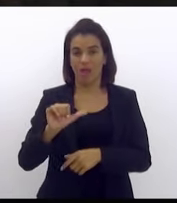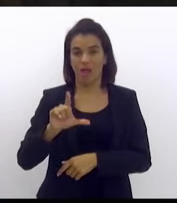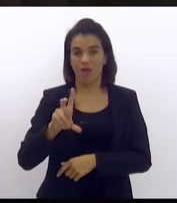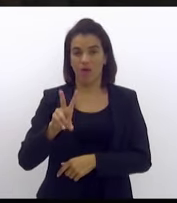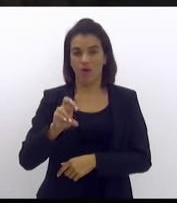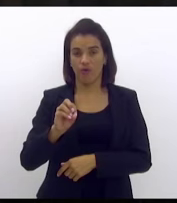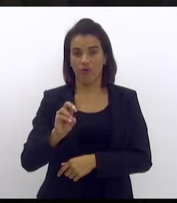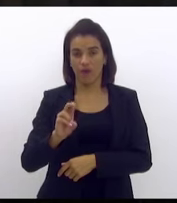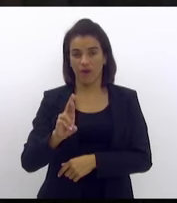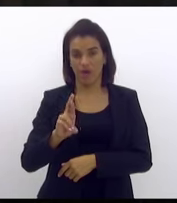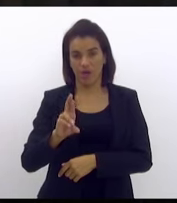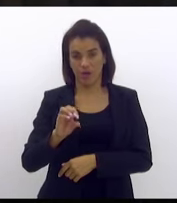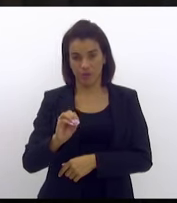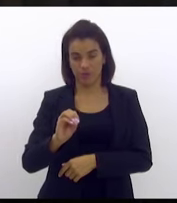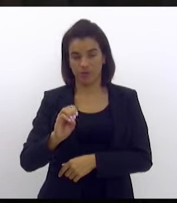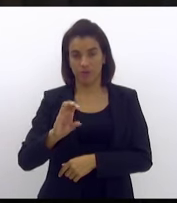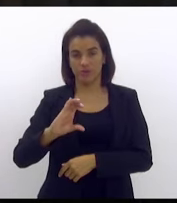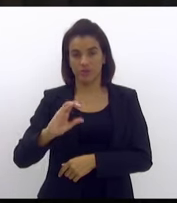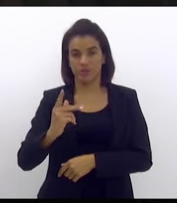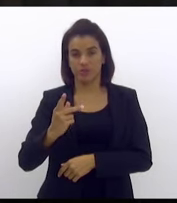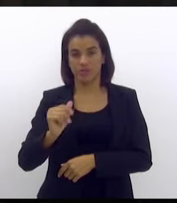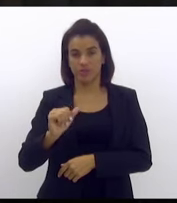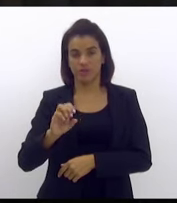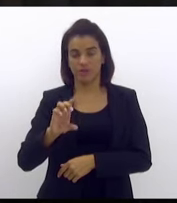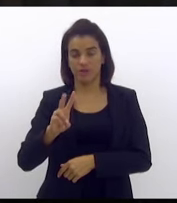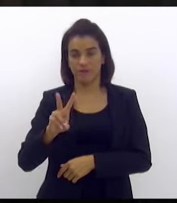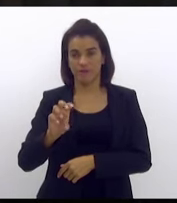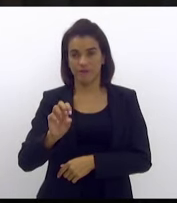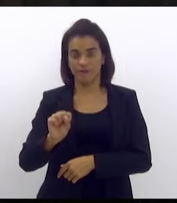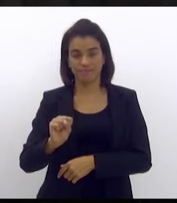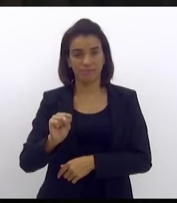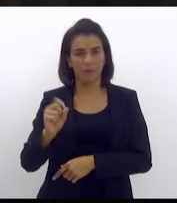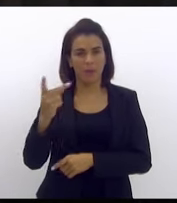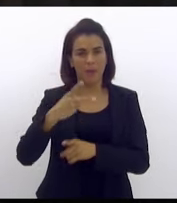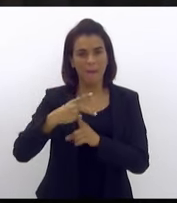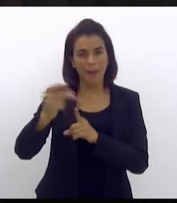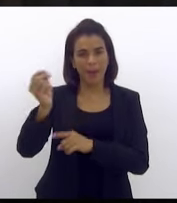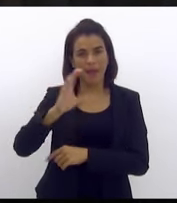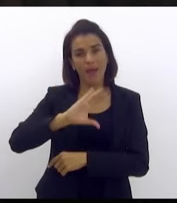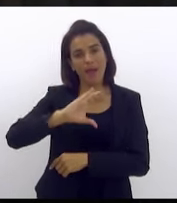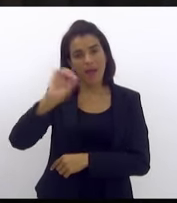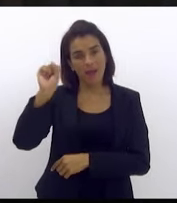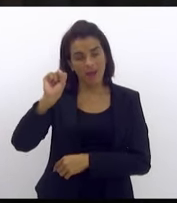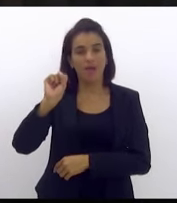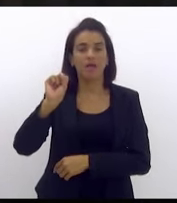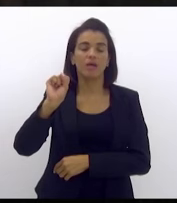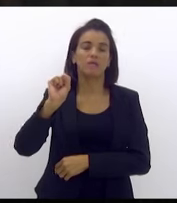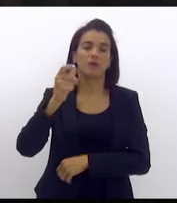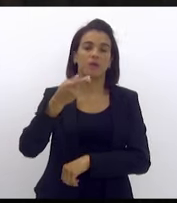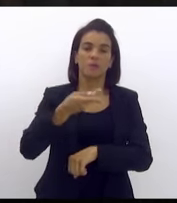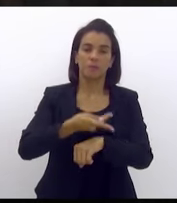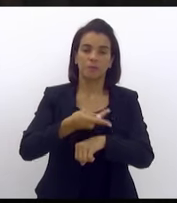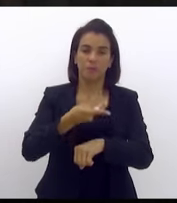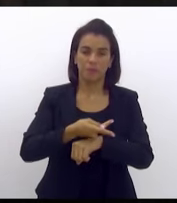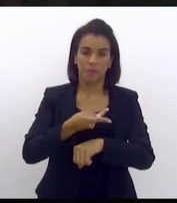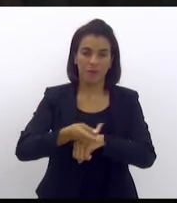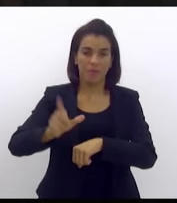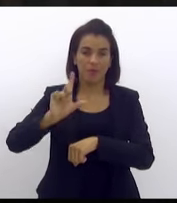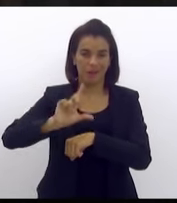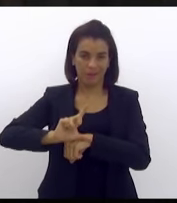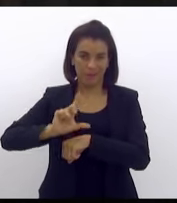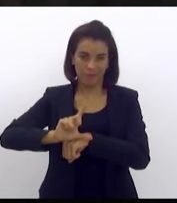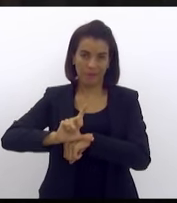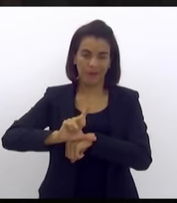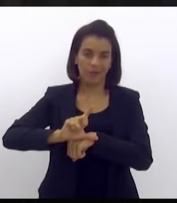Chaves, né, porque se tornou campeão da Taça Libertadores das